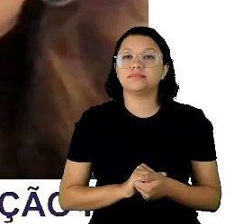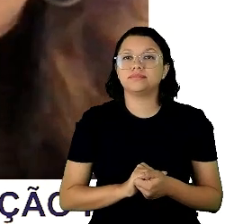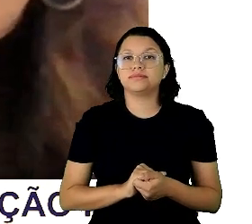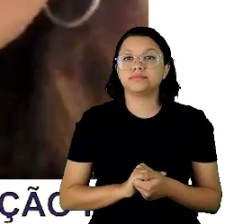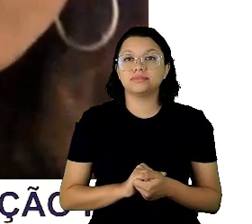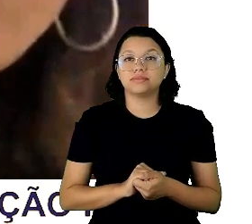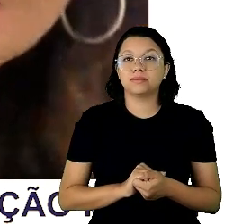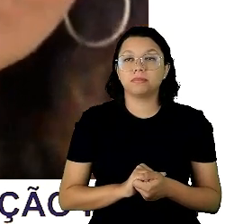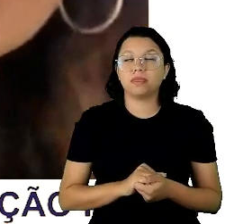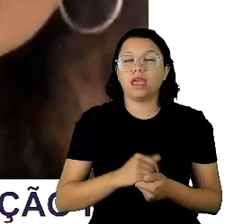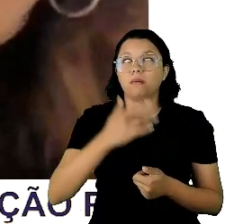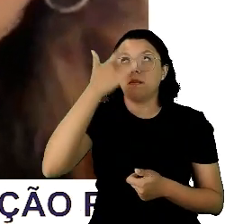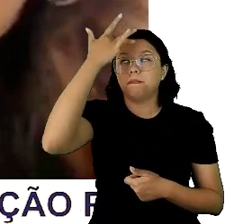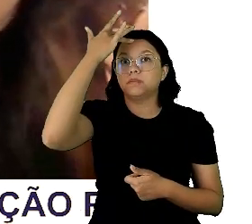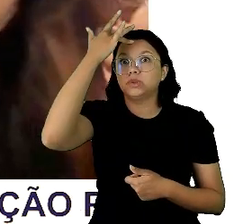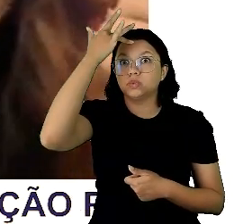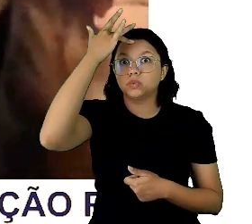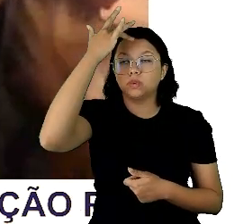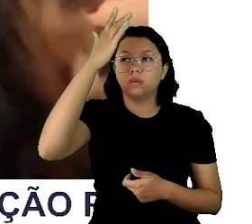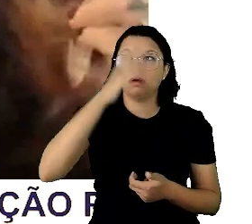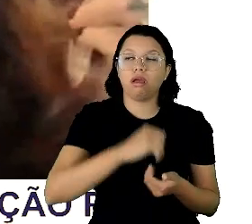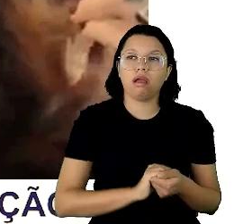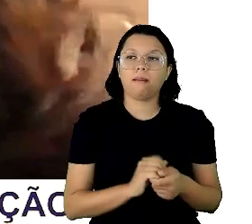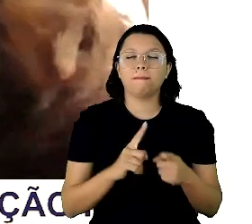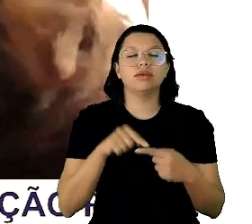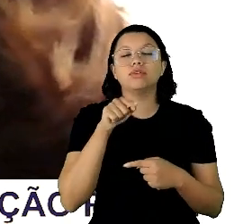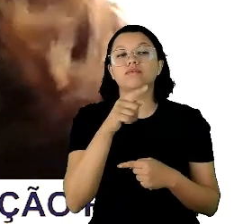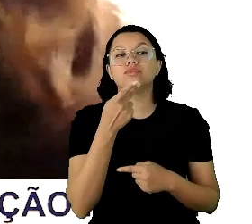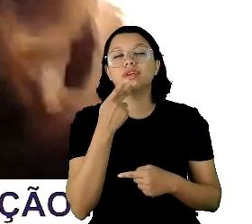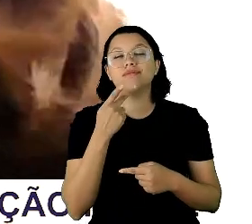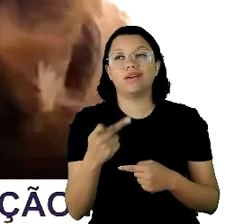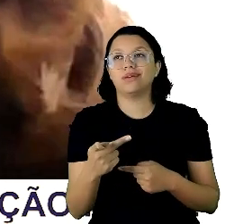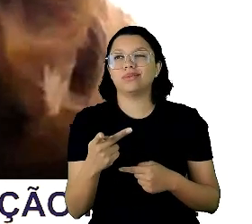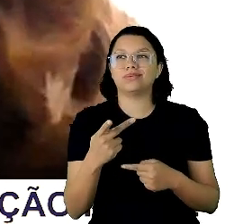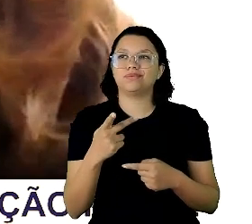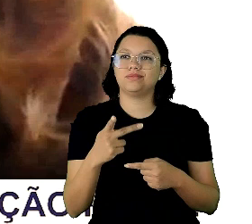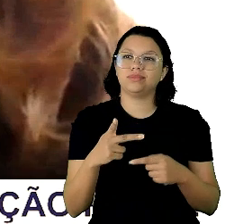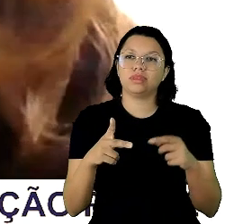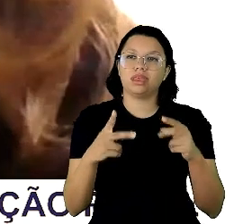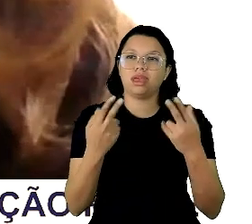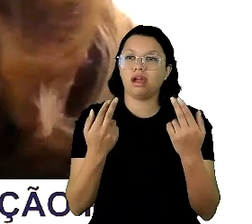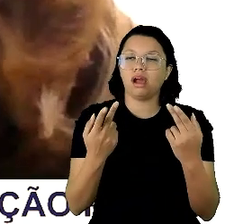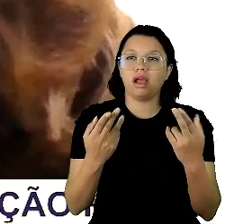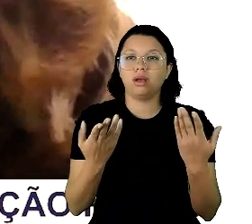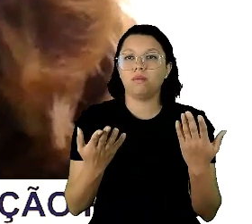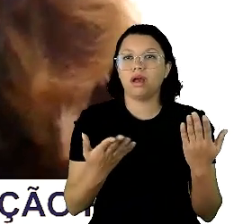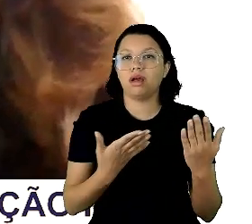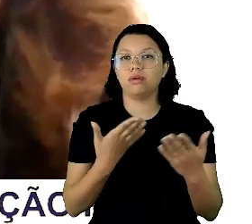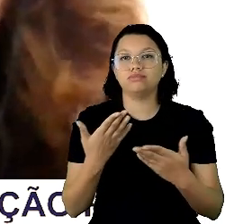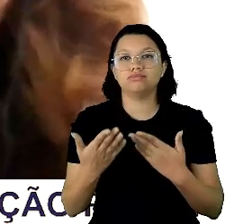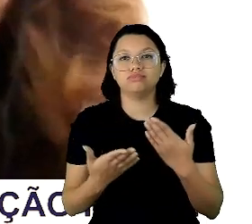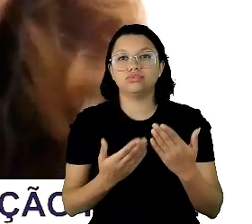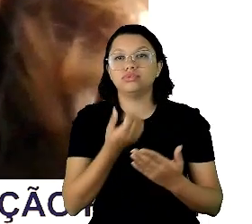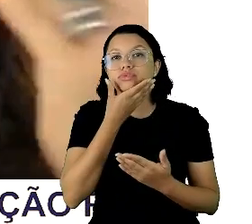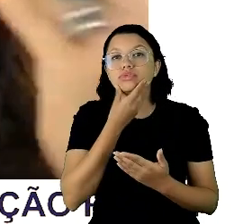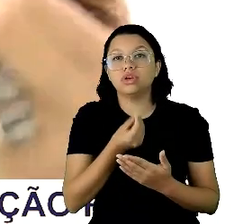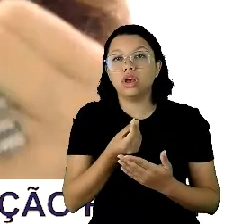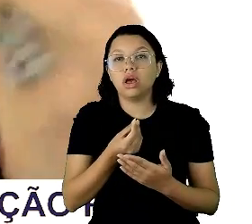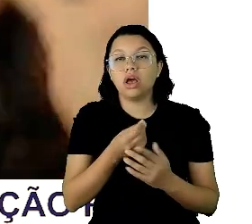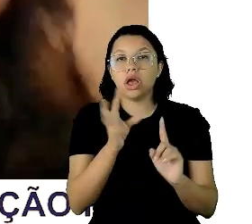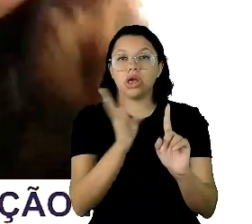É absurdo, mas é o que você falou, é aquela questão, é a mesma questão dos homens que estupram